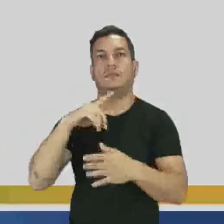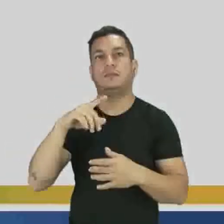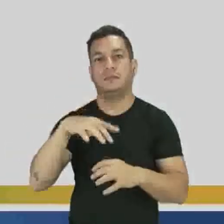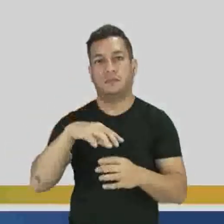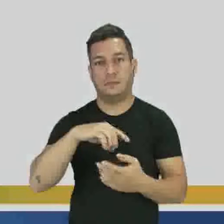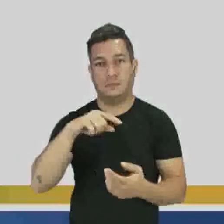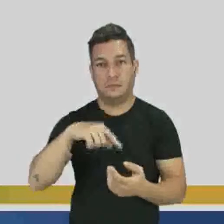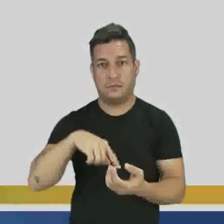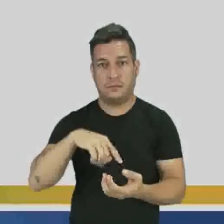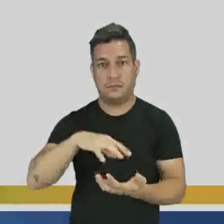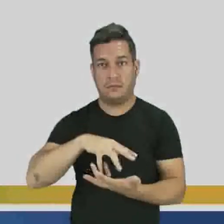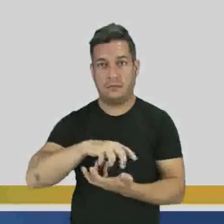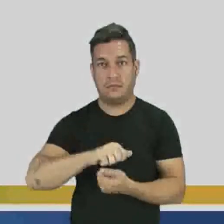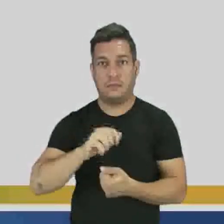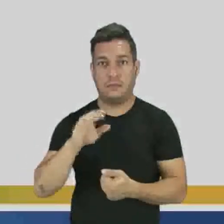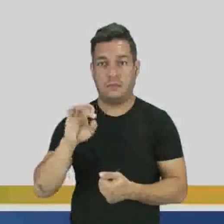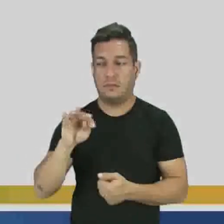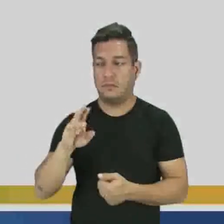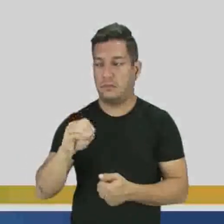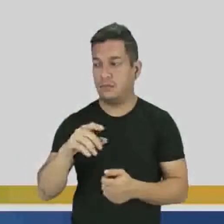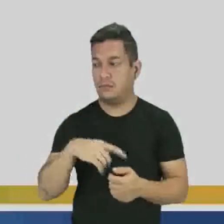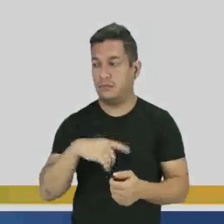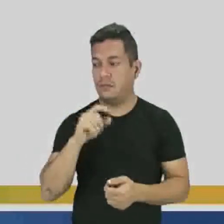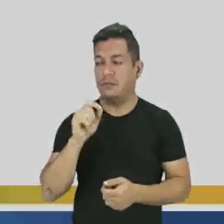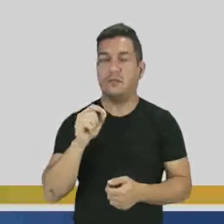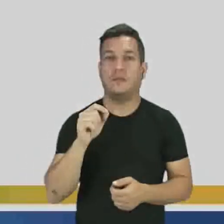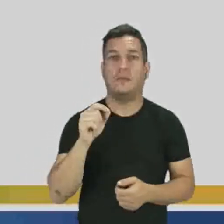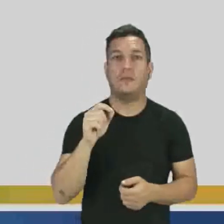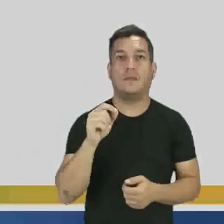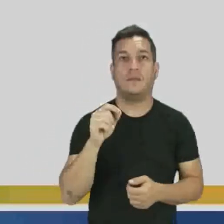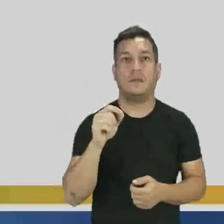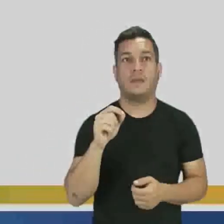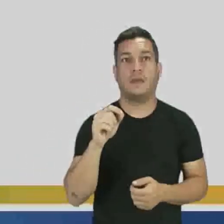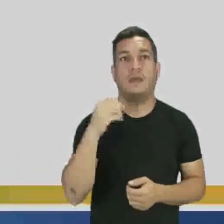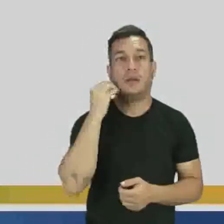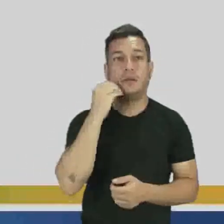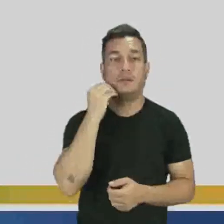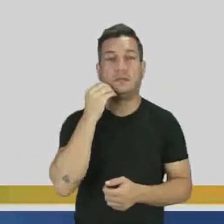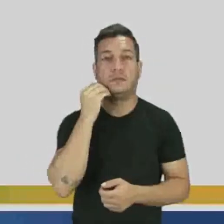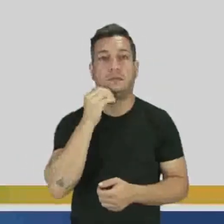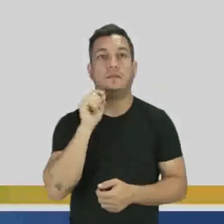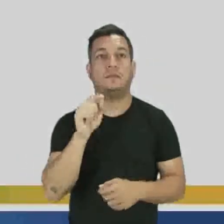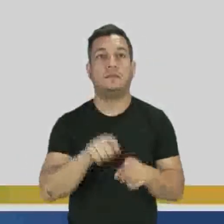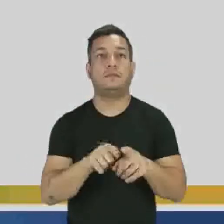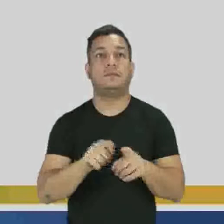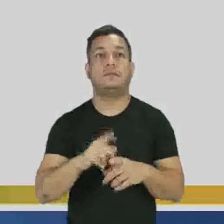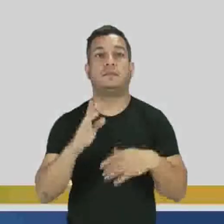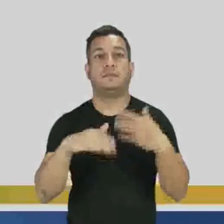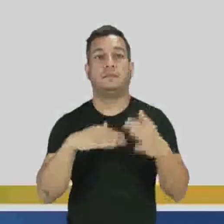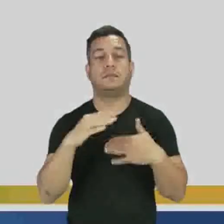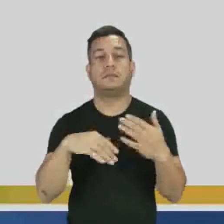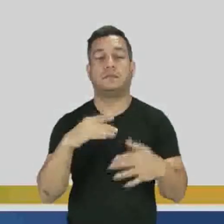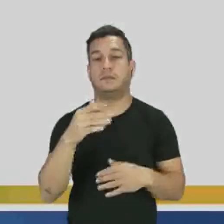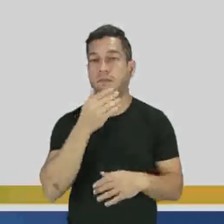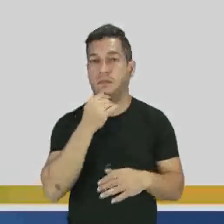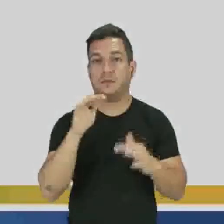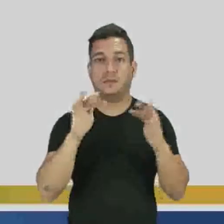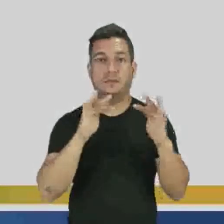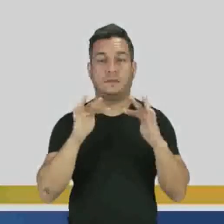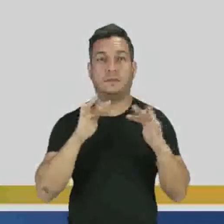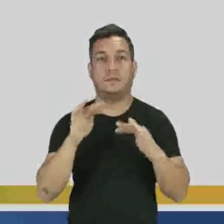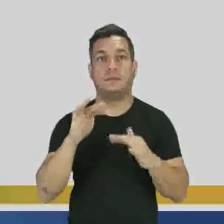centro. E aí, nesse aparato experimental desenvolvido pelo físico